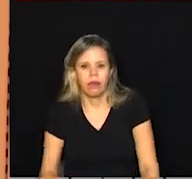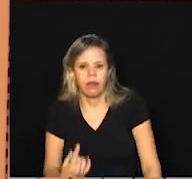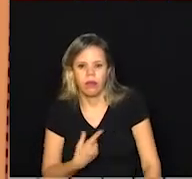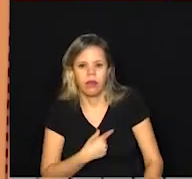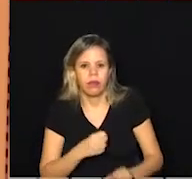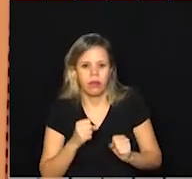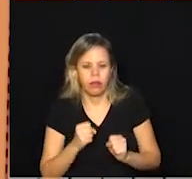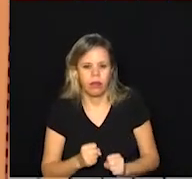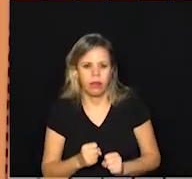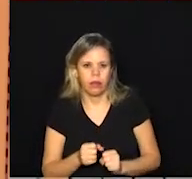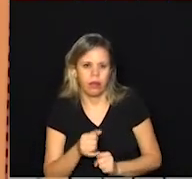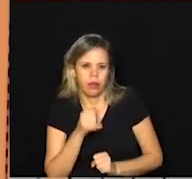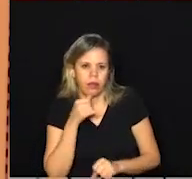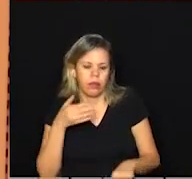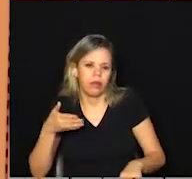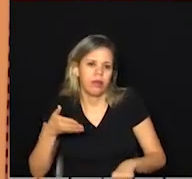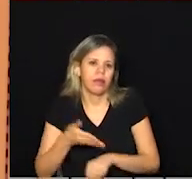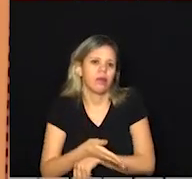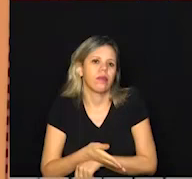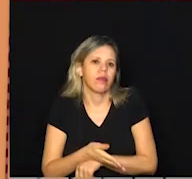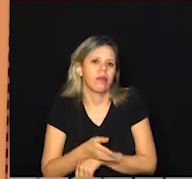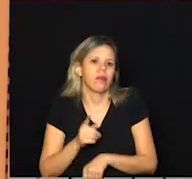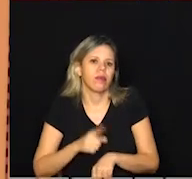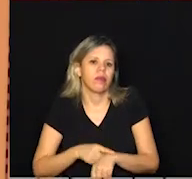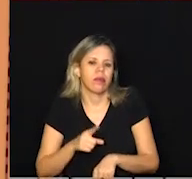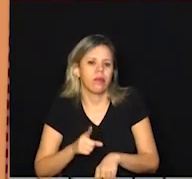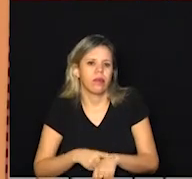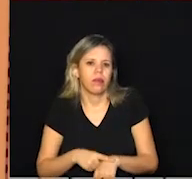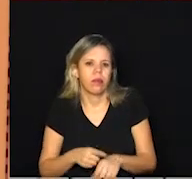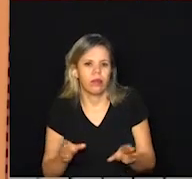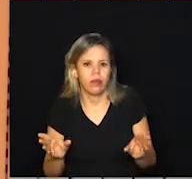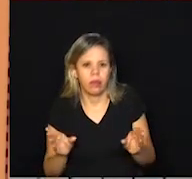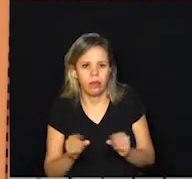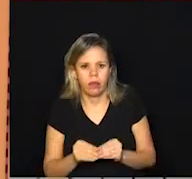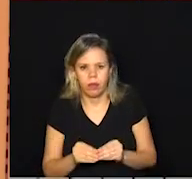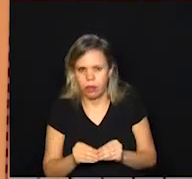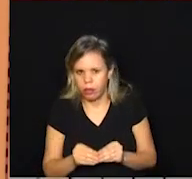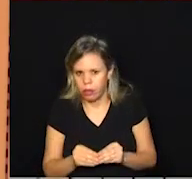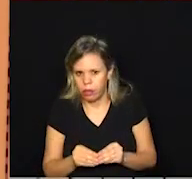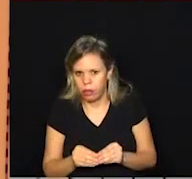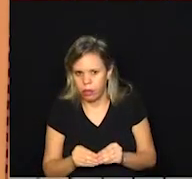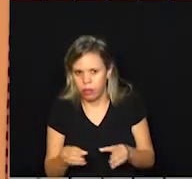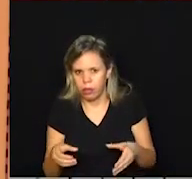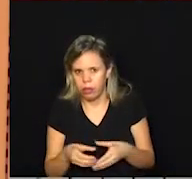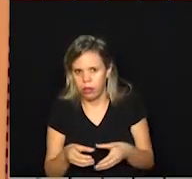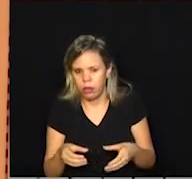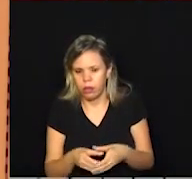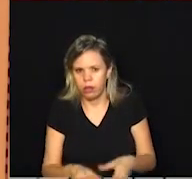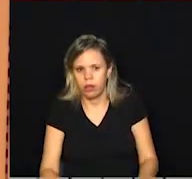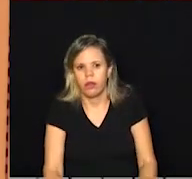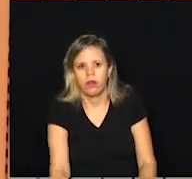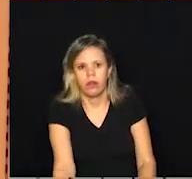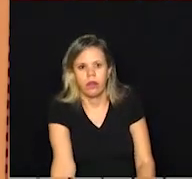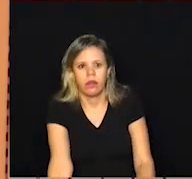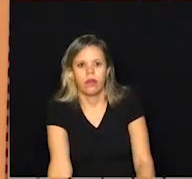possamos entrar aqui no momento de encaminhamento das comissões